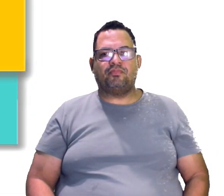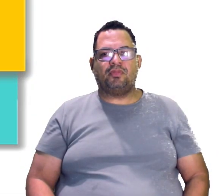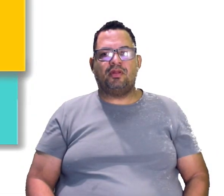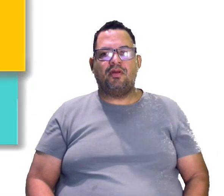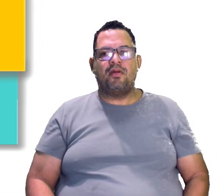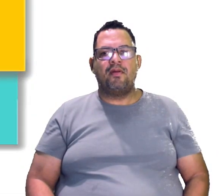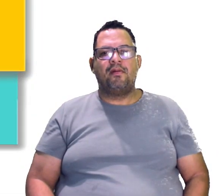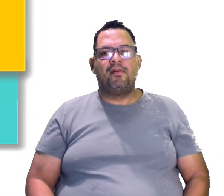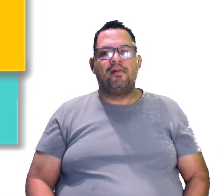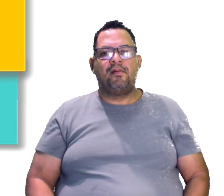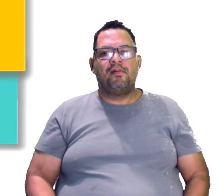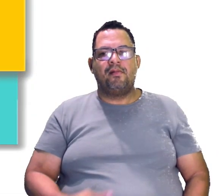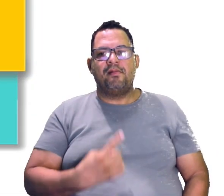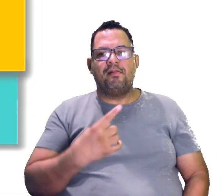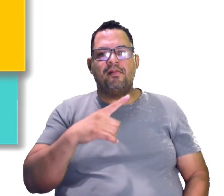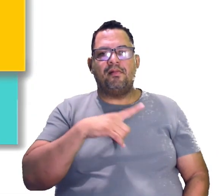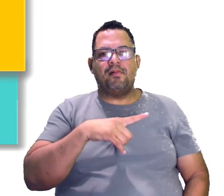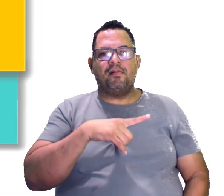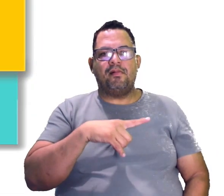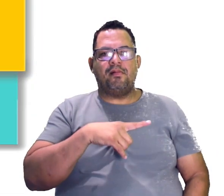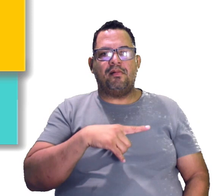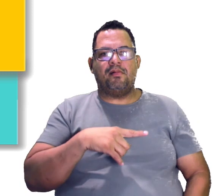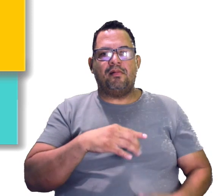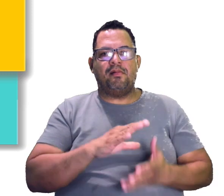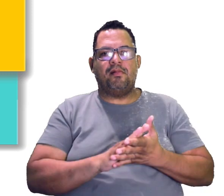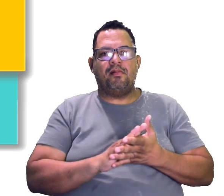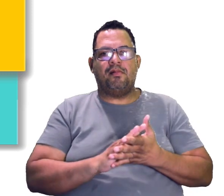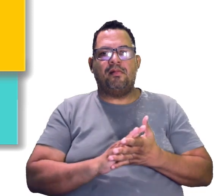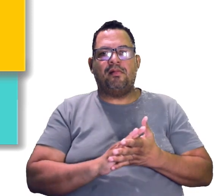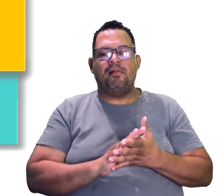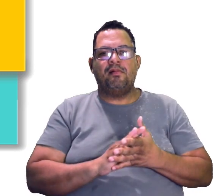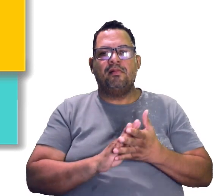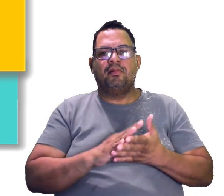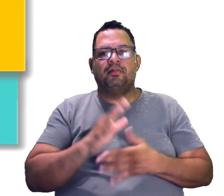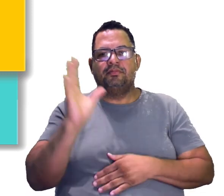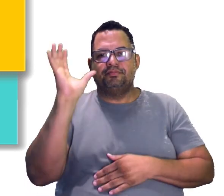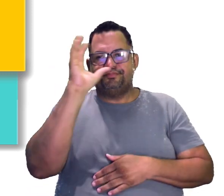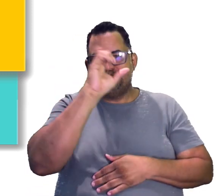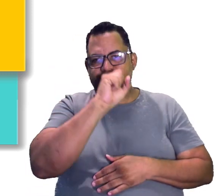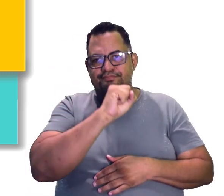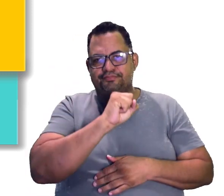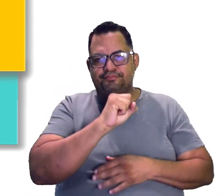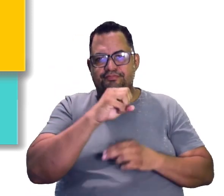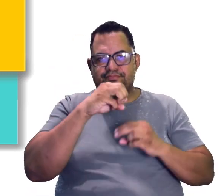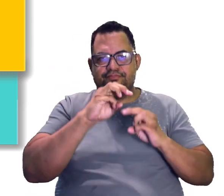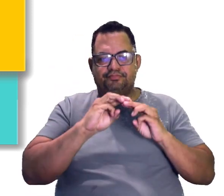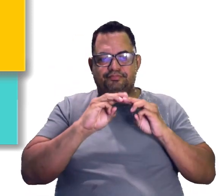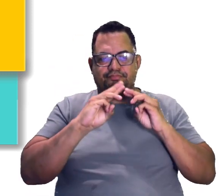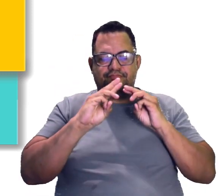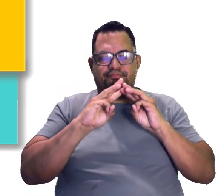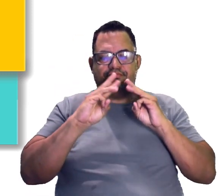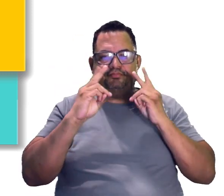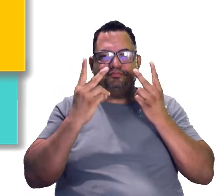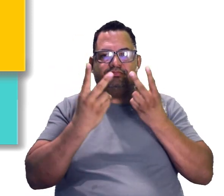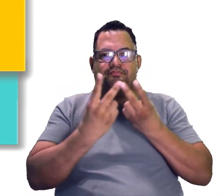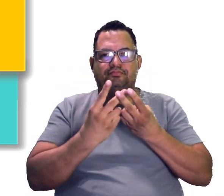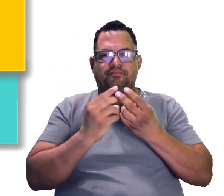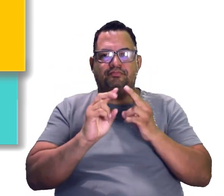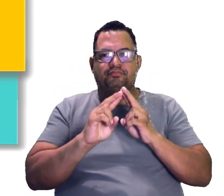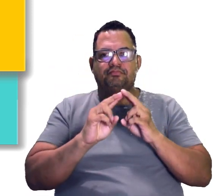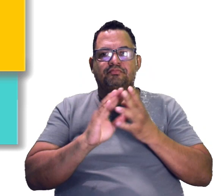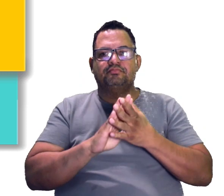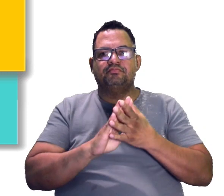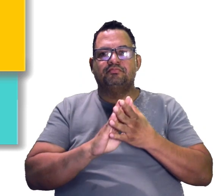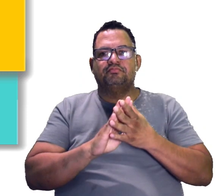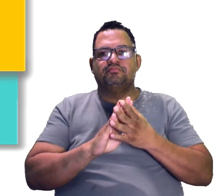temos o quê? Grandezas físicas. Vocês vão aprender sobre massa e volume. Vocês